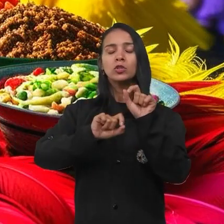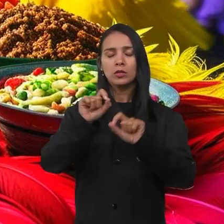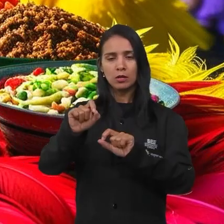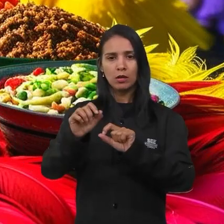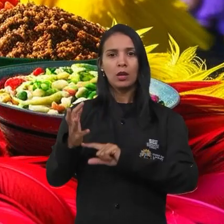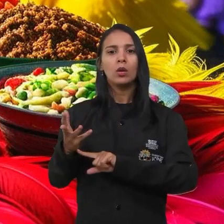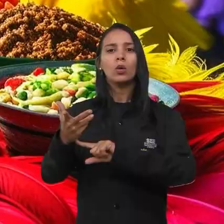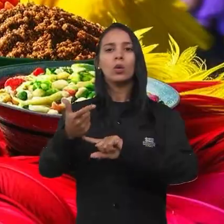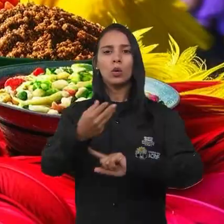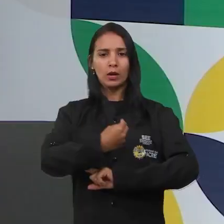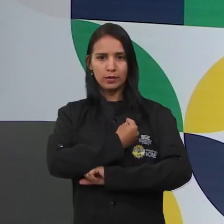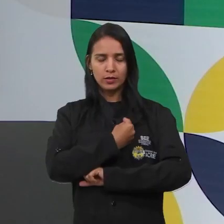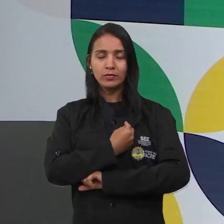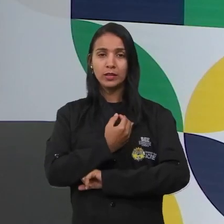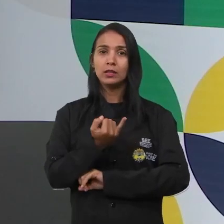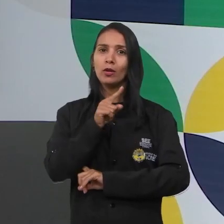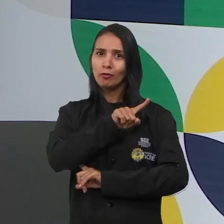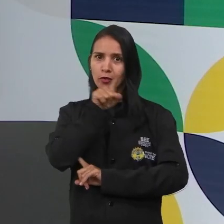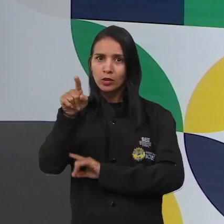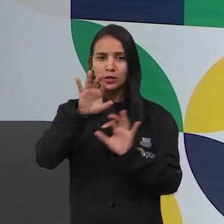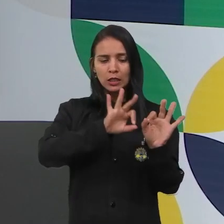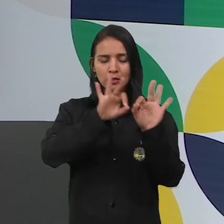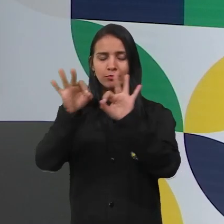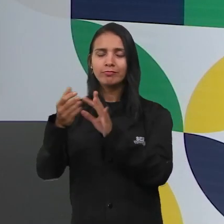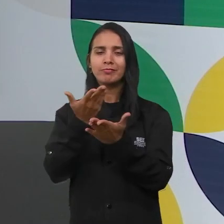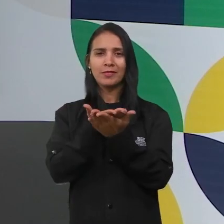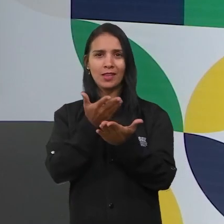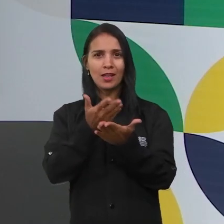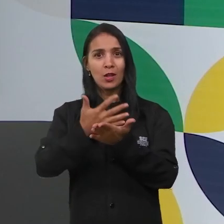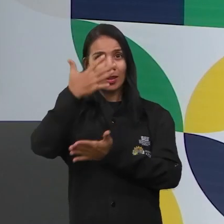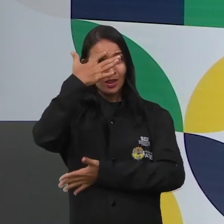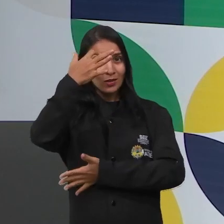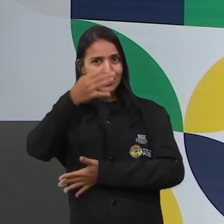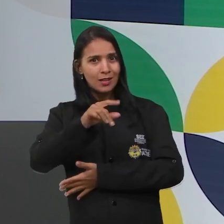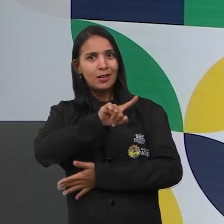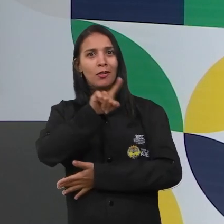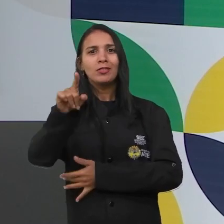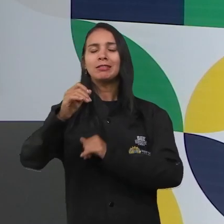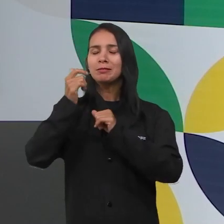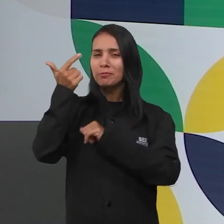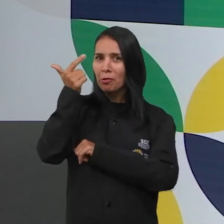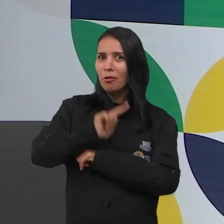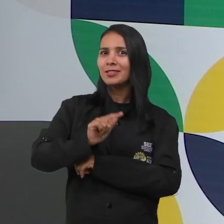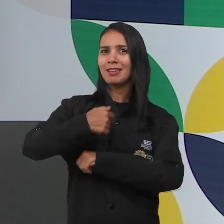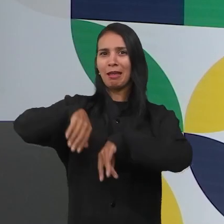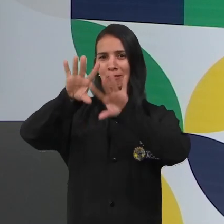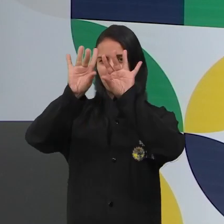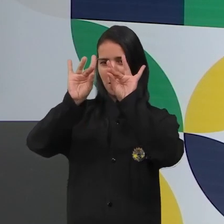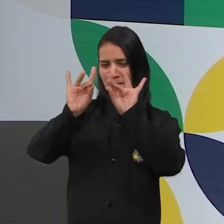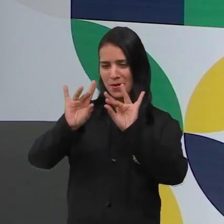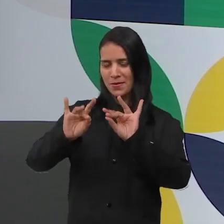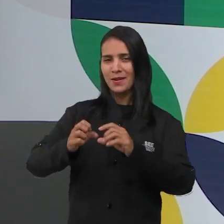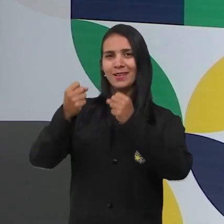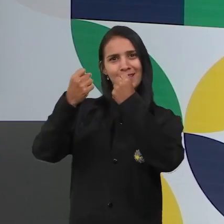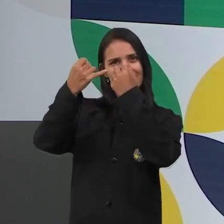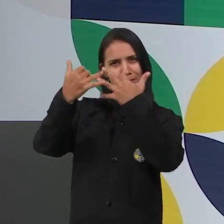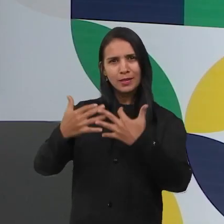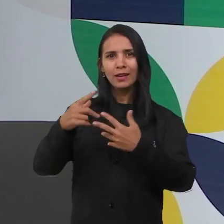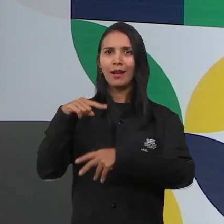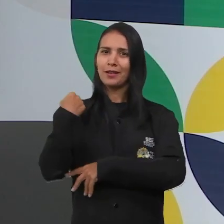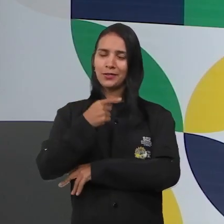vai saber discorrer dessas questões culturais até melhor que eu. Então, assim, você que está